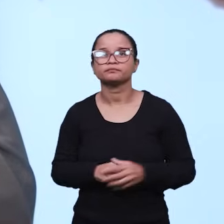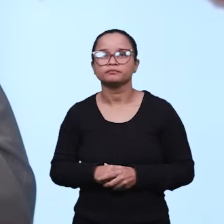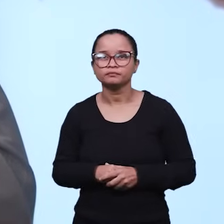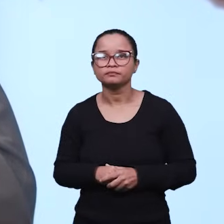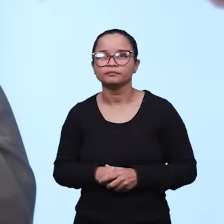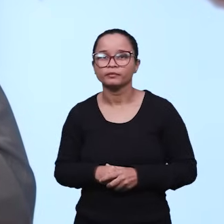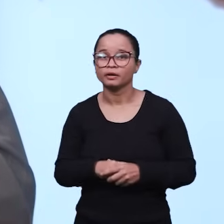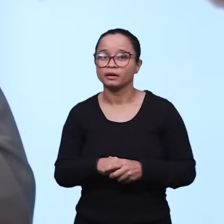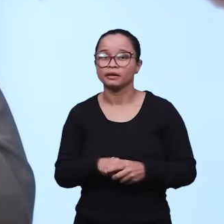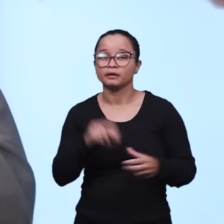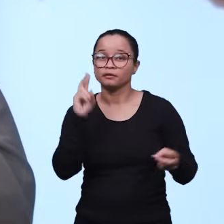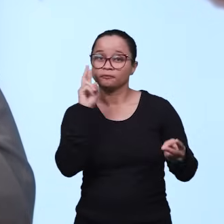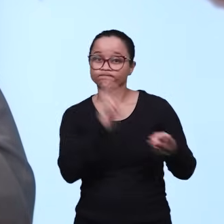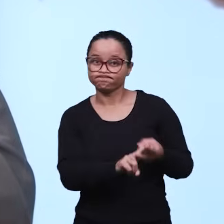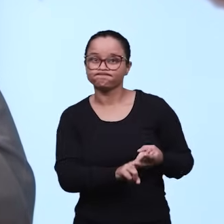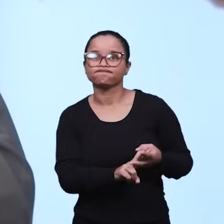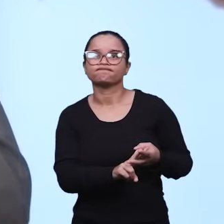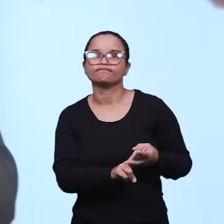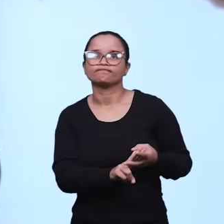e os prenderam.